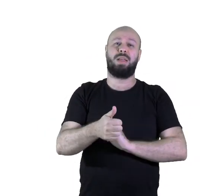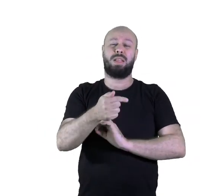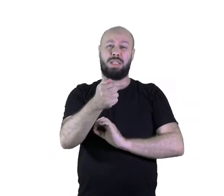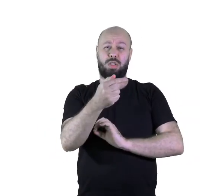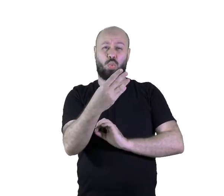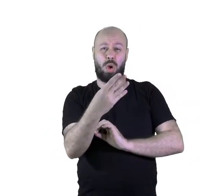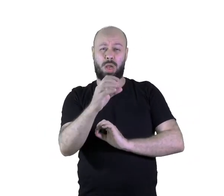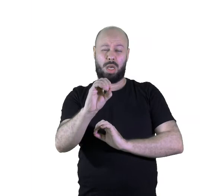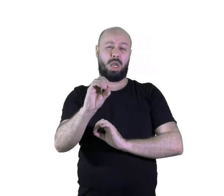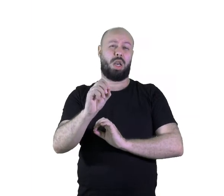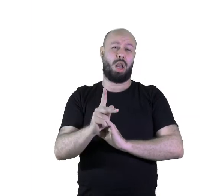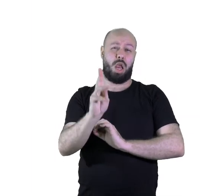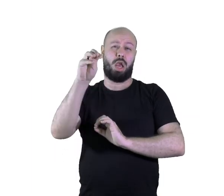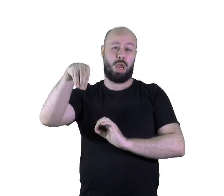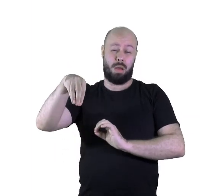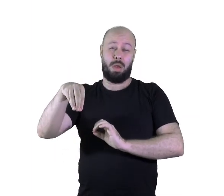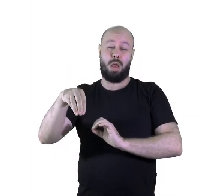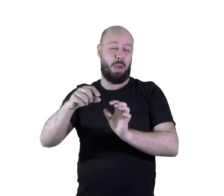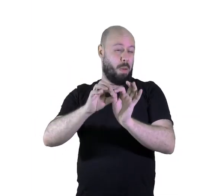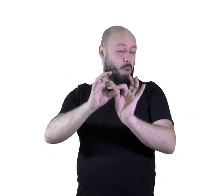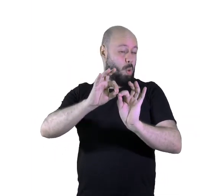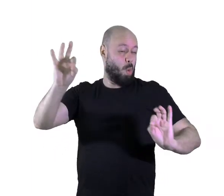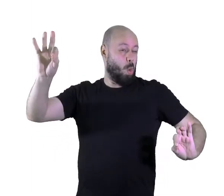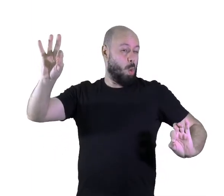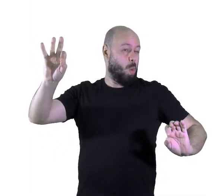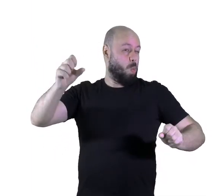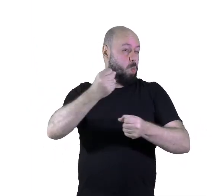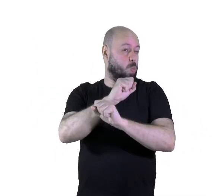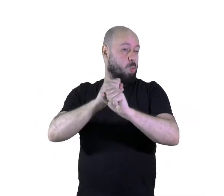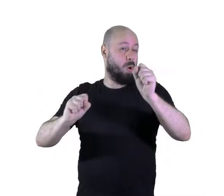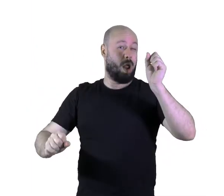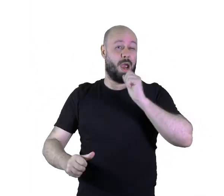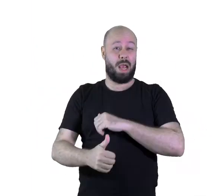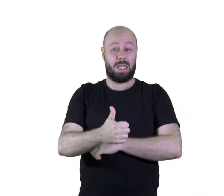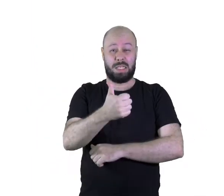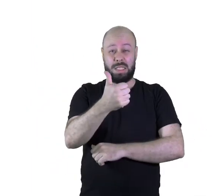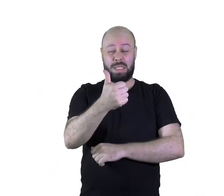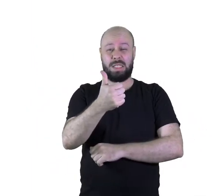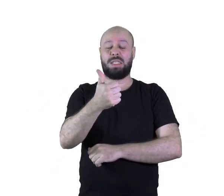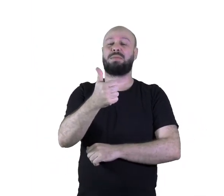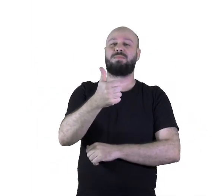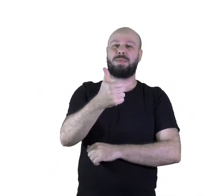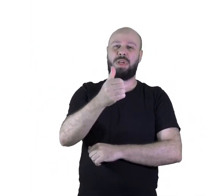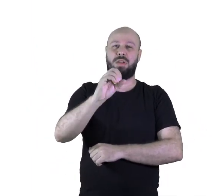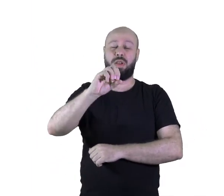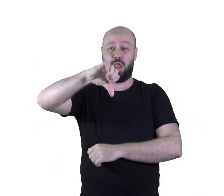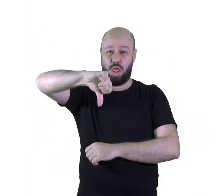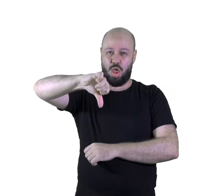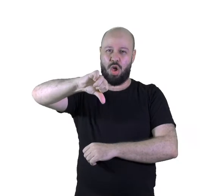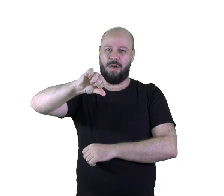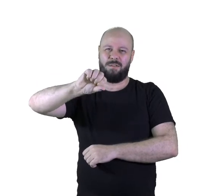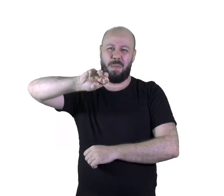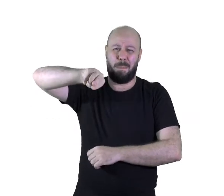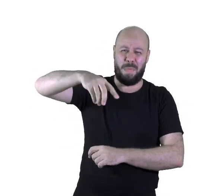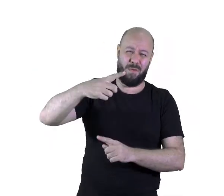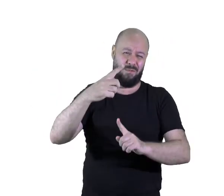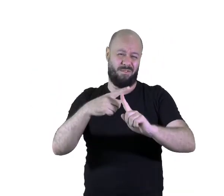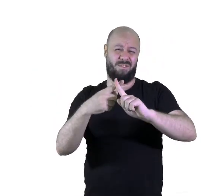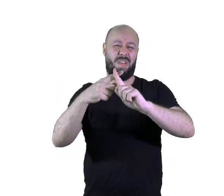1.392.700 quilômetros, é gigantesco, né? Ele é 109.000 vezes maior do que a Terra, que